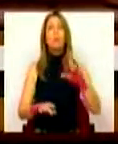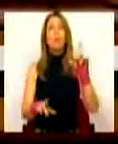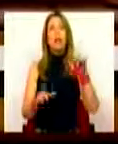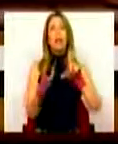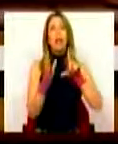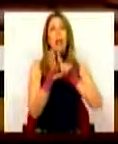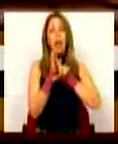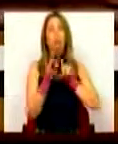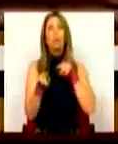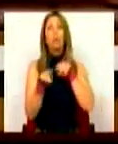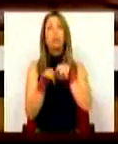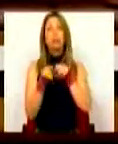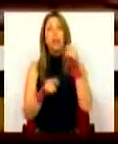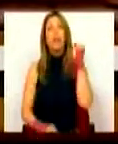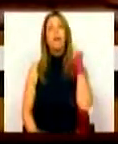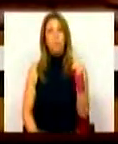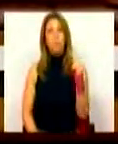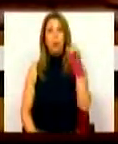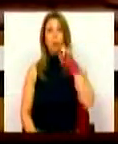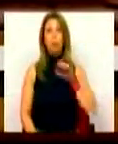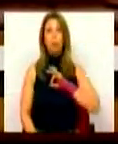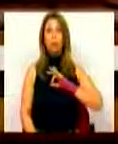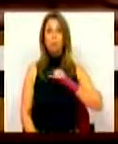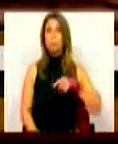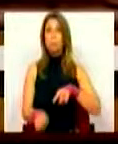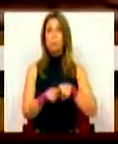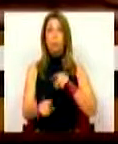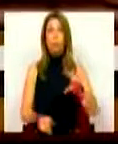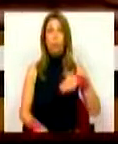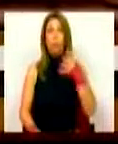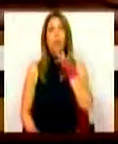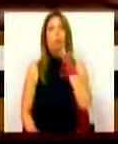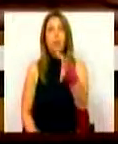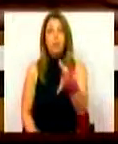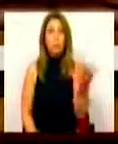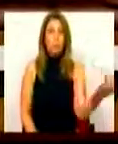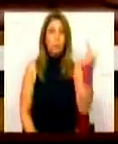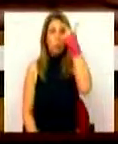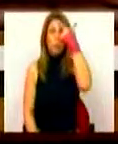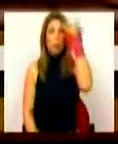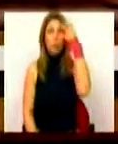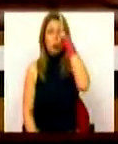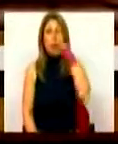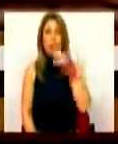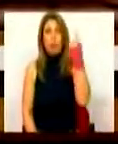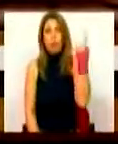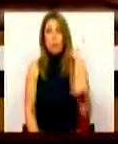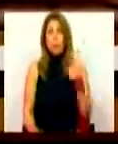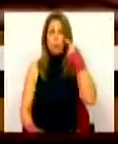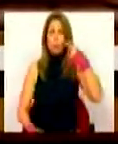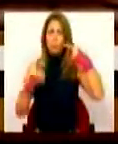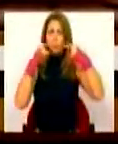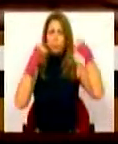criminal, a Sra. Deputada, basicamente o que lhe posso dizer é que o entendimento que o Governo teve e que expressou nessa